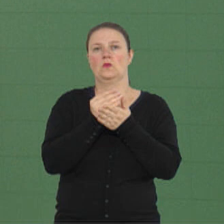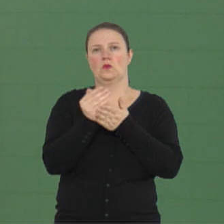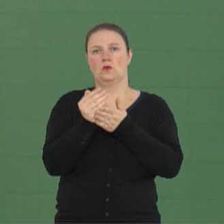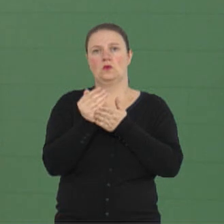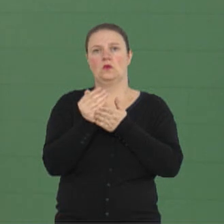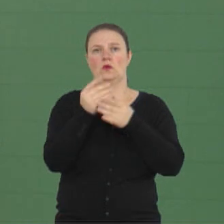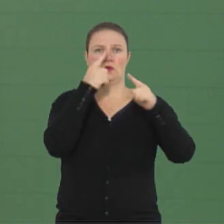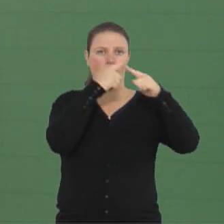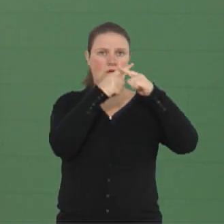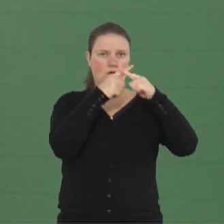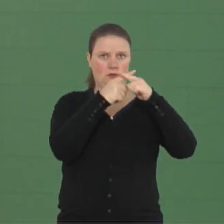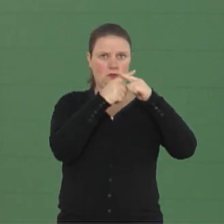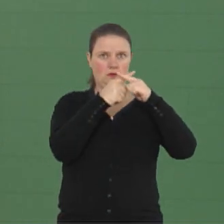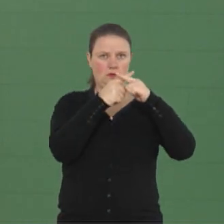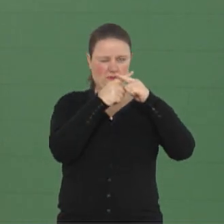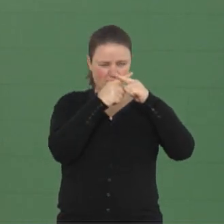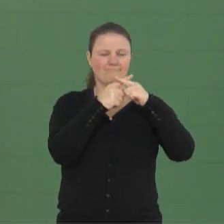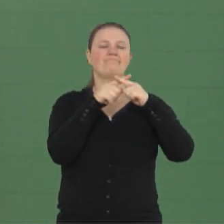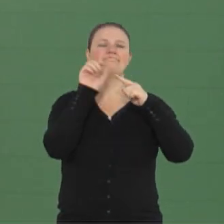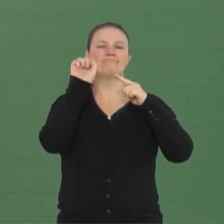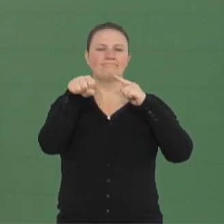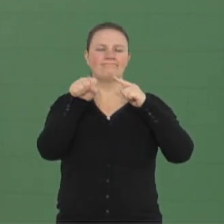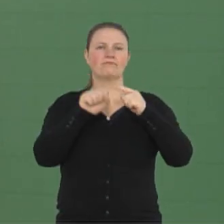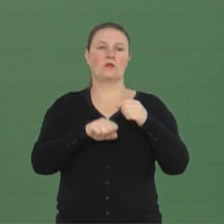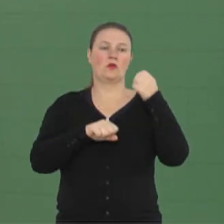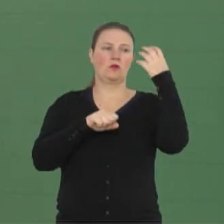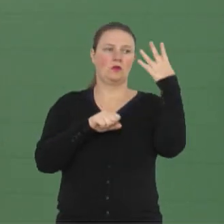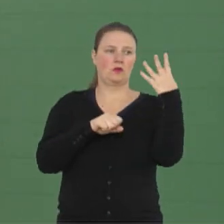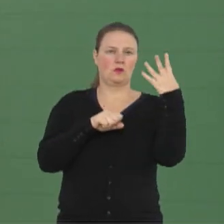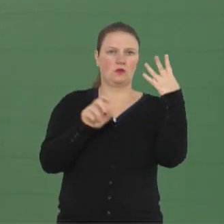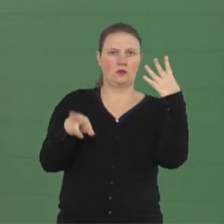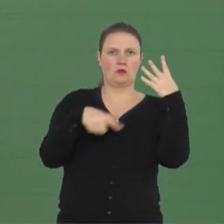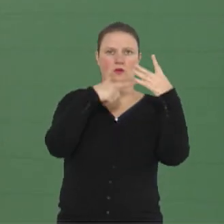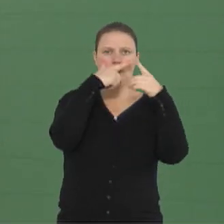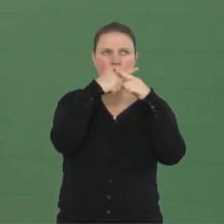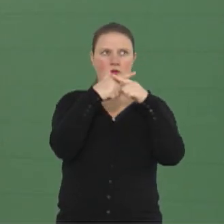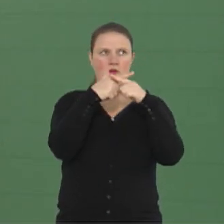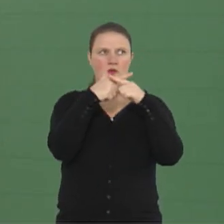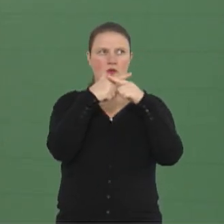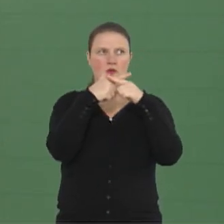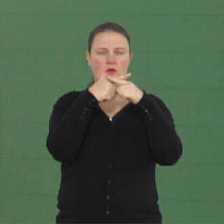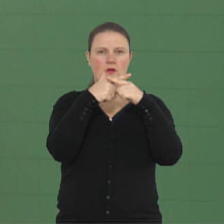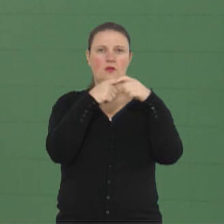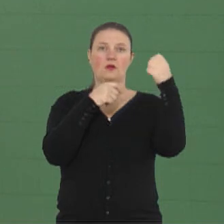a multiplicação. Isso mesmo, 4 vezes